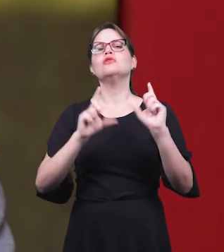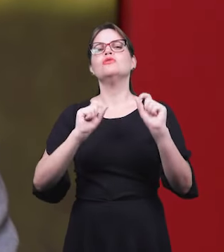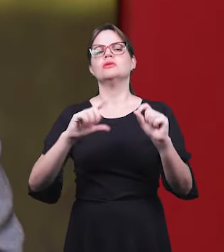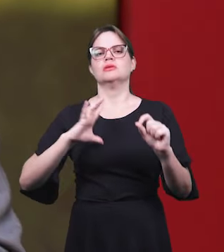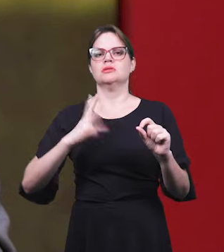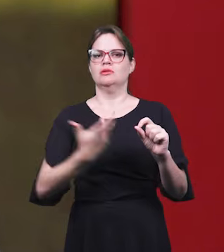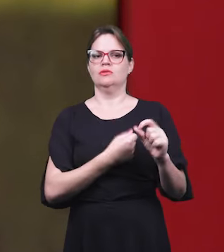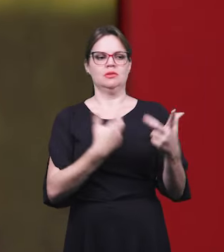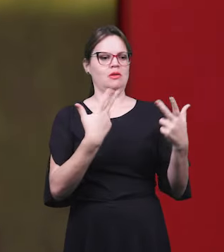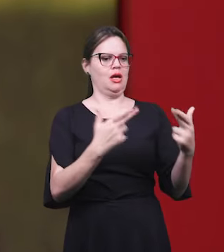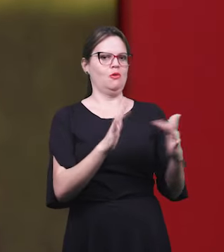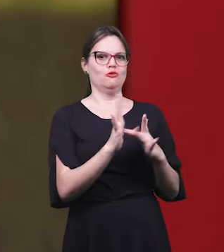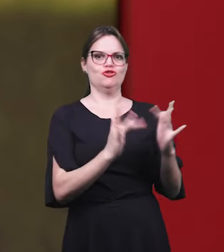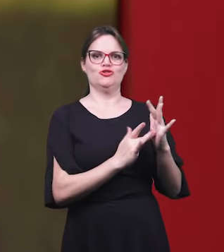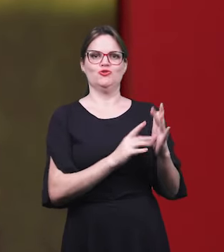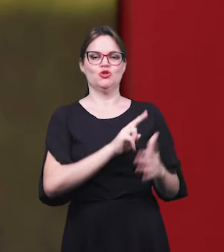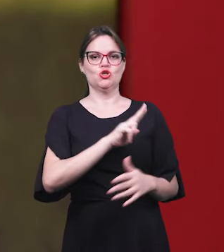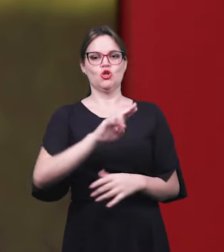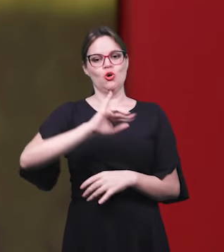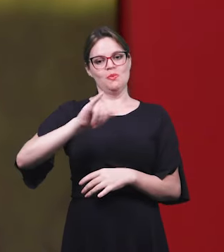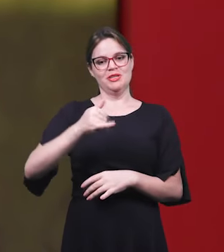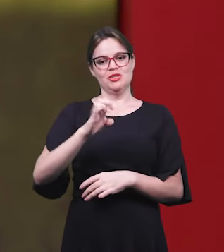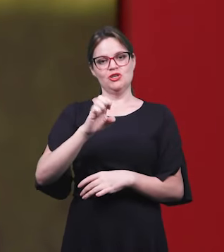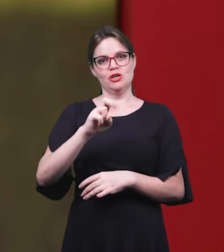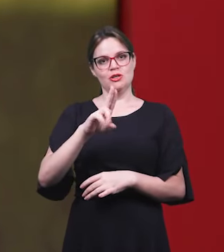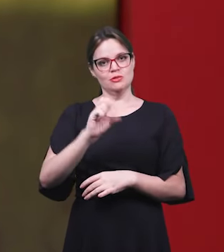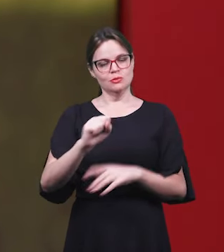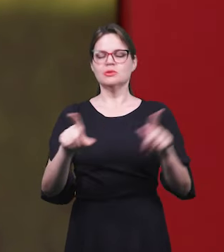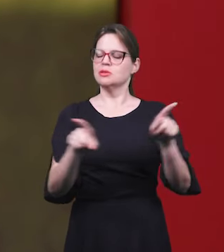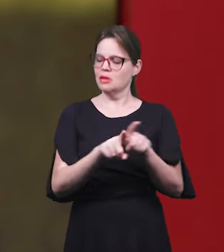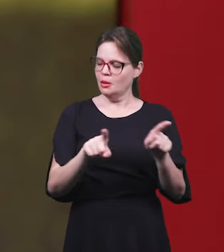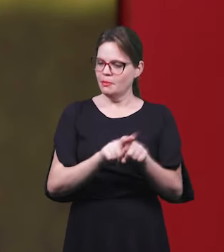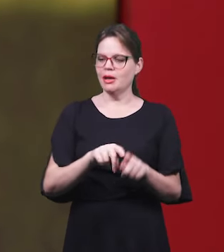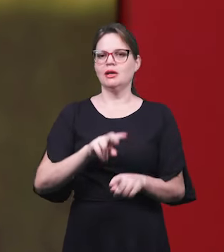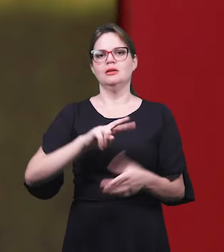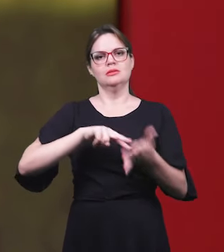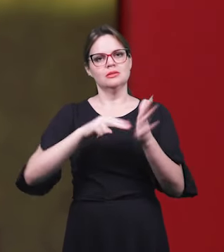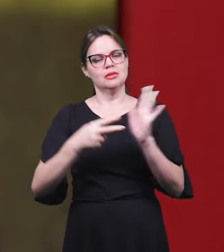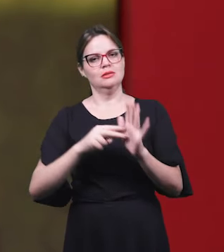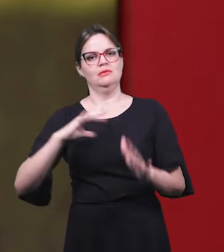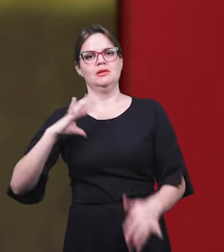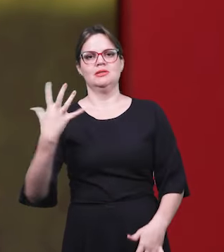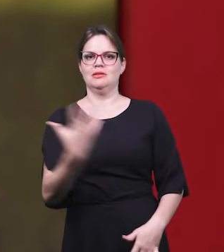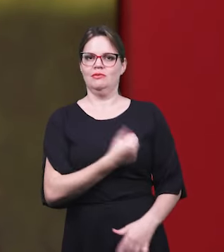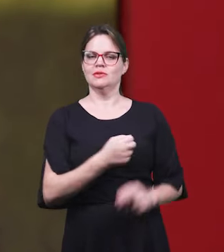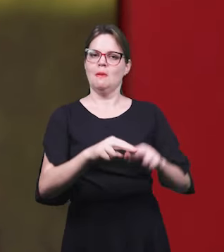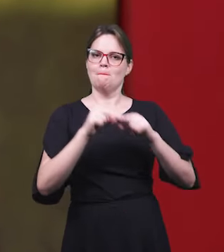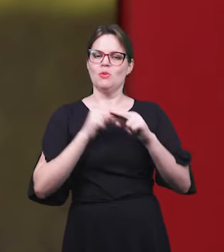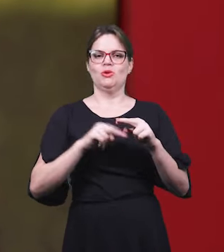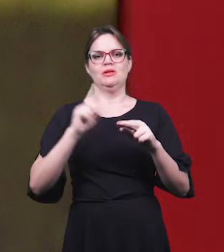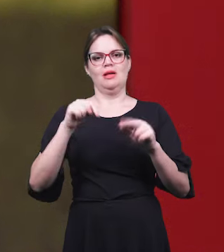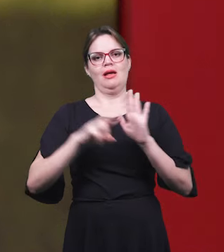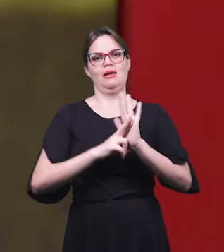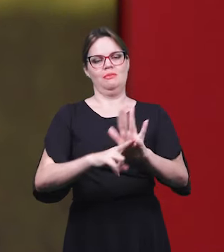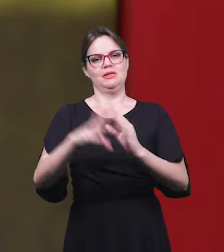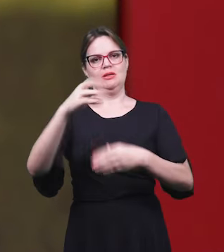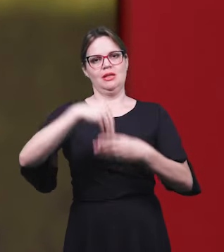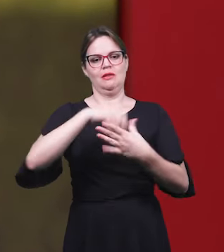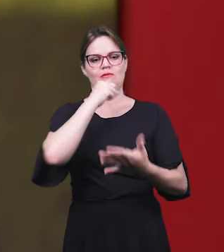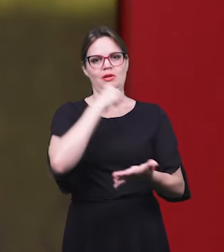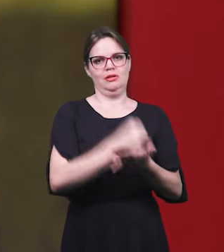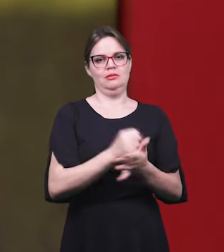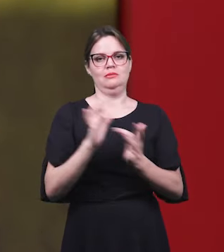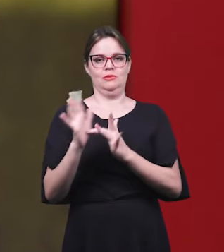Josué, quando eles invadem Jericó, Josué fala claramente aos espias, diz assim, capítulo 6,